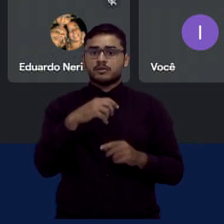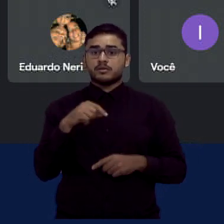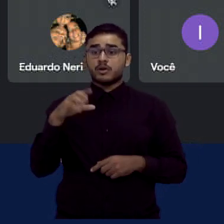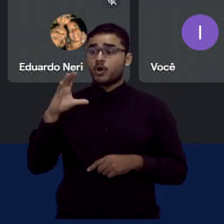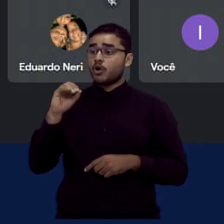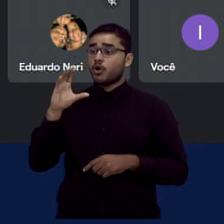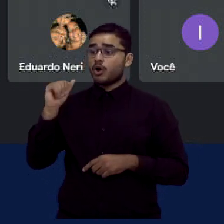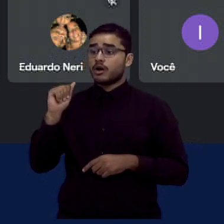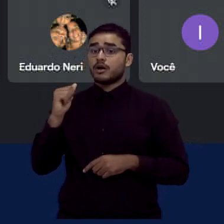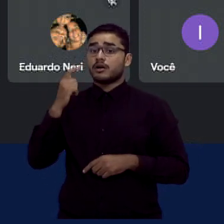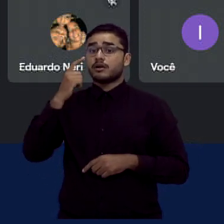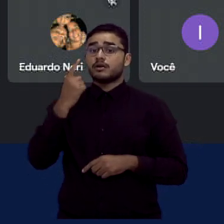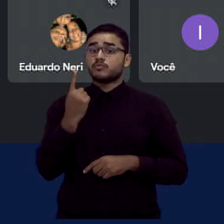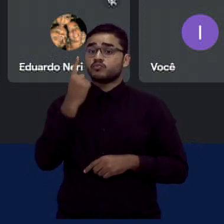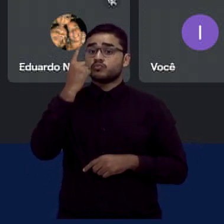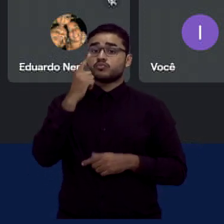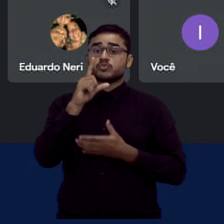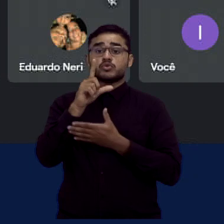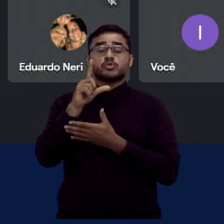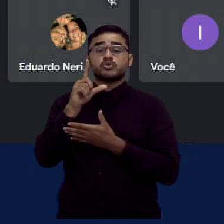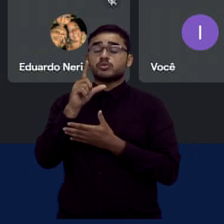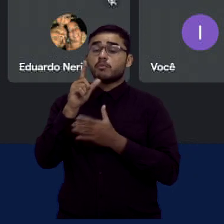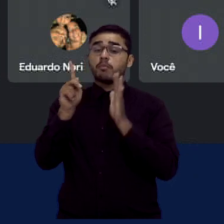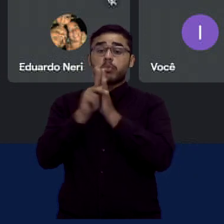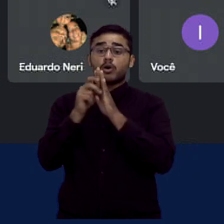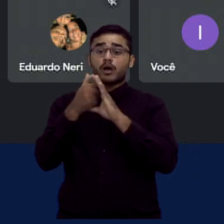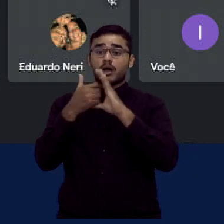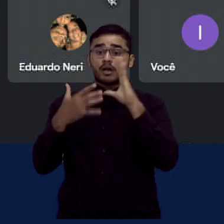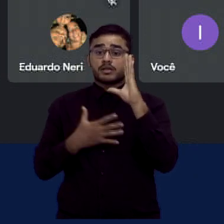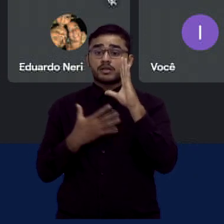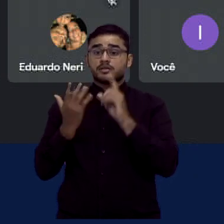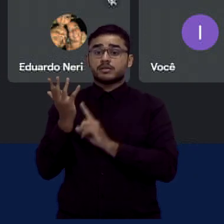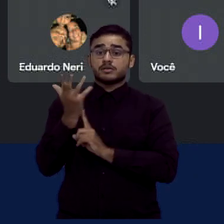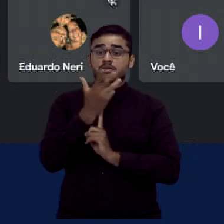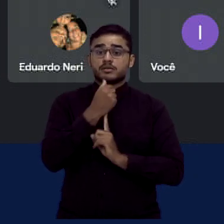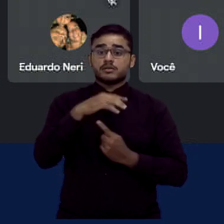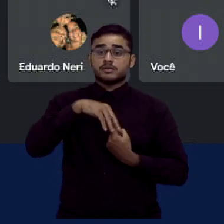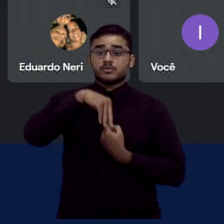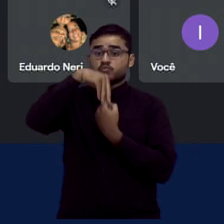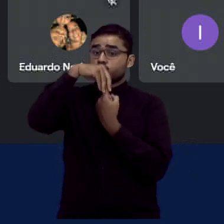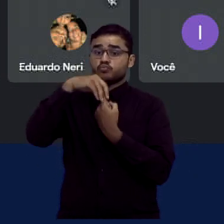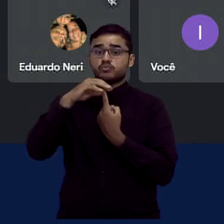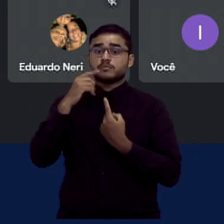único. E quem é que pode oferecer esse algo único? O artista.